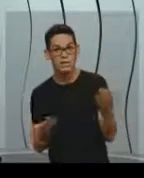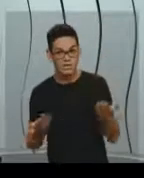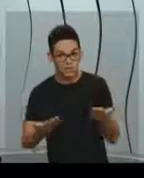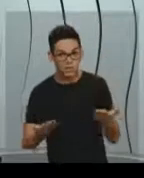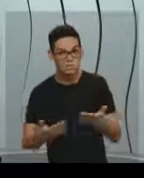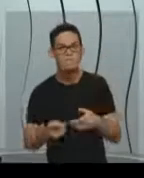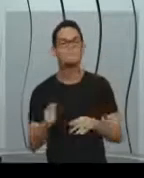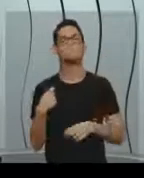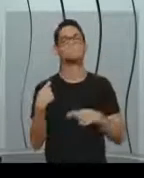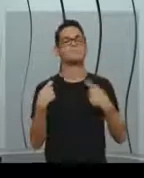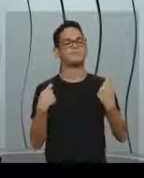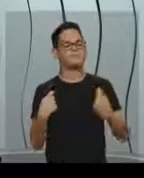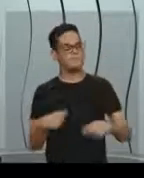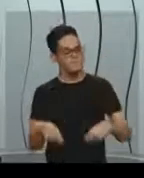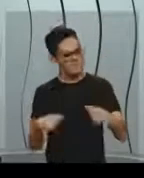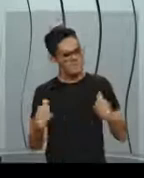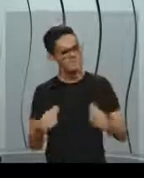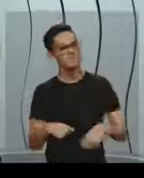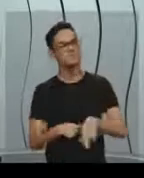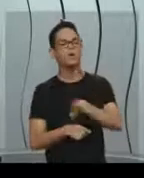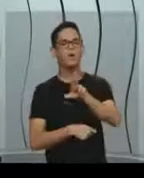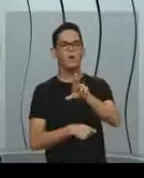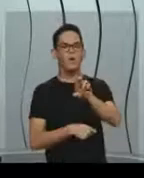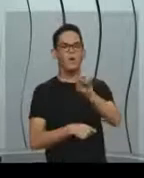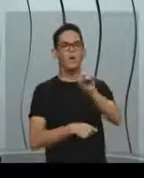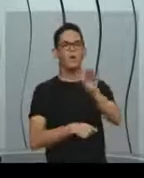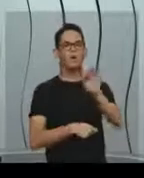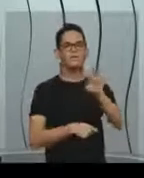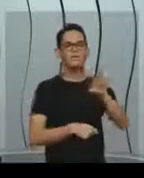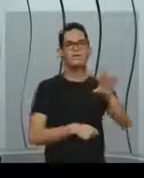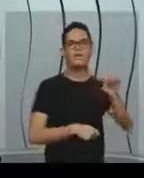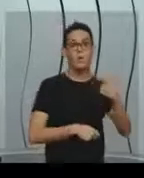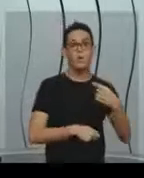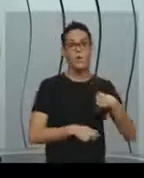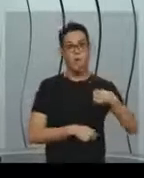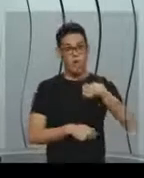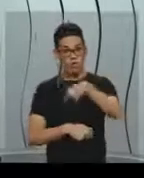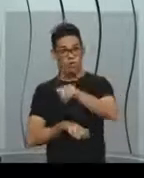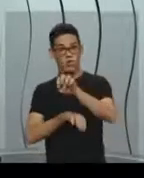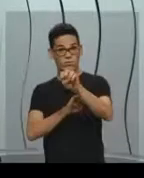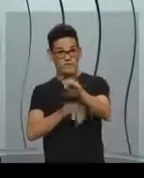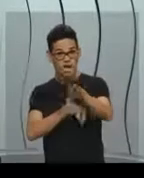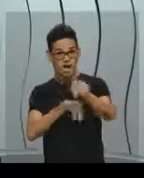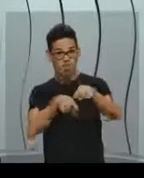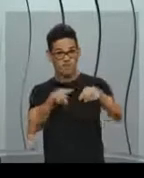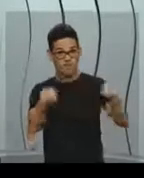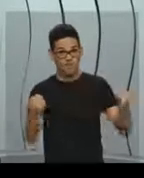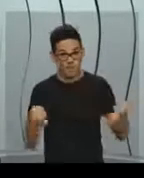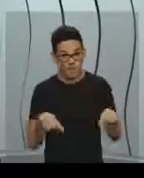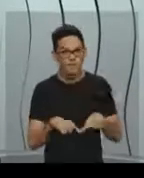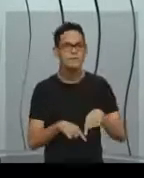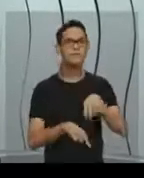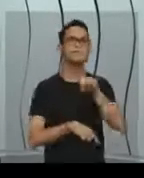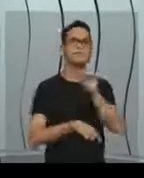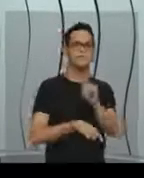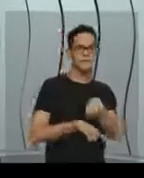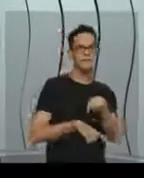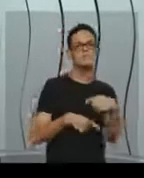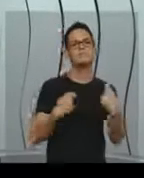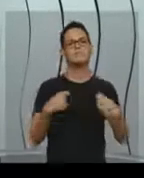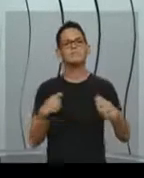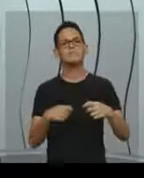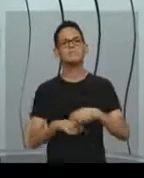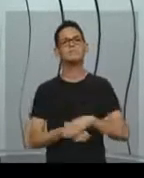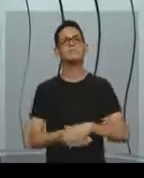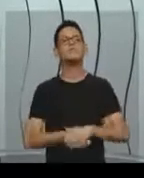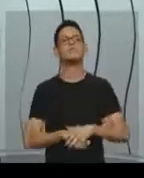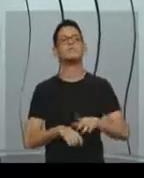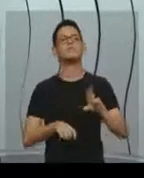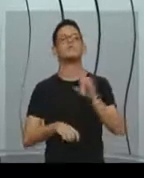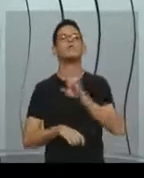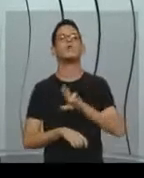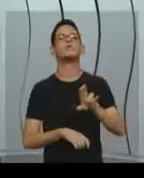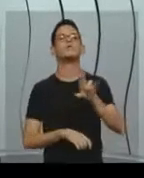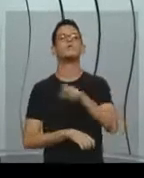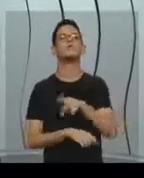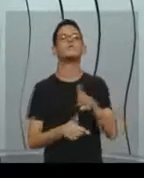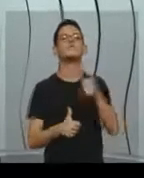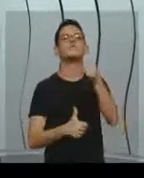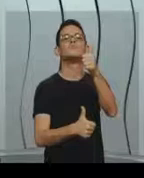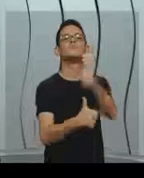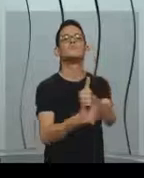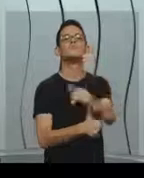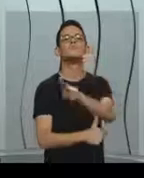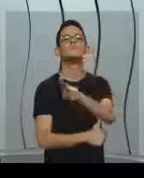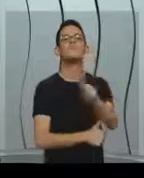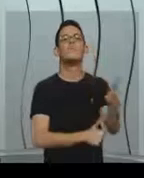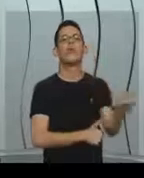roteiro? Preciso. Eu vou para a sala de aula, eu preciso do meu roteiro? Preciso, só que nós chamamos de plano de aula,